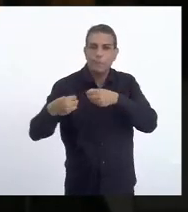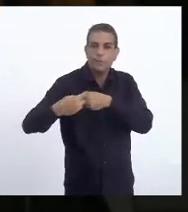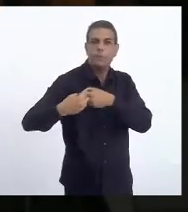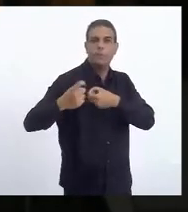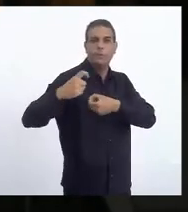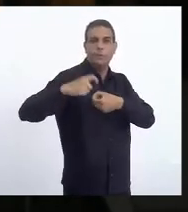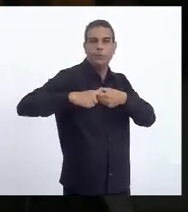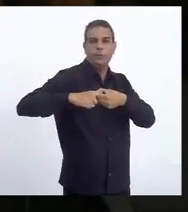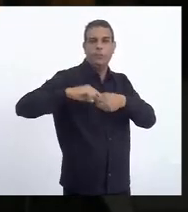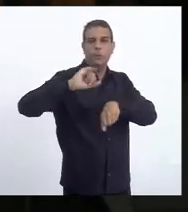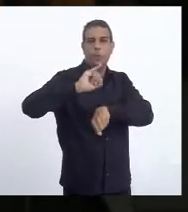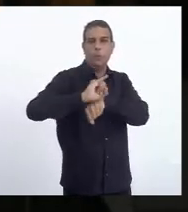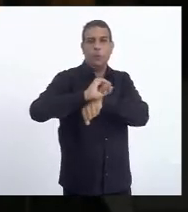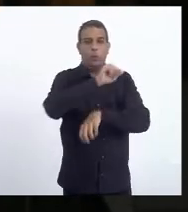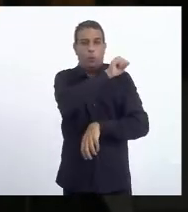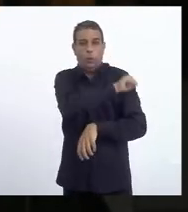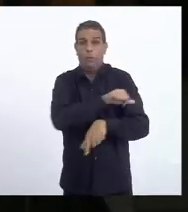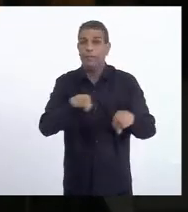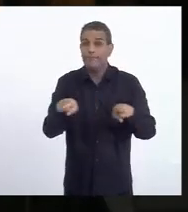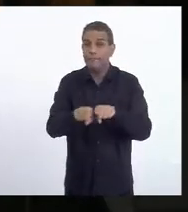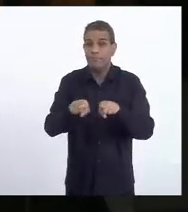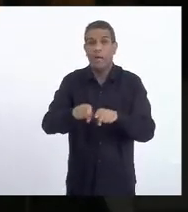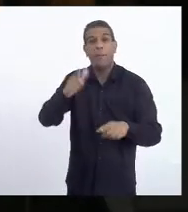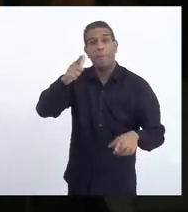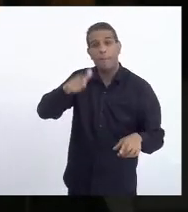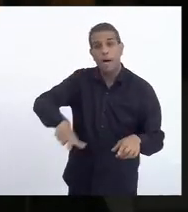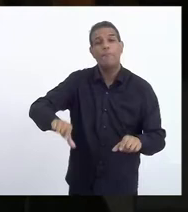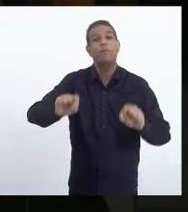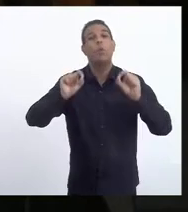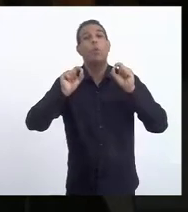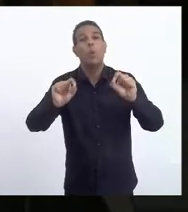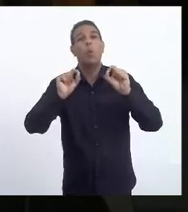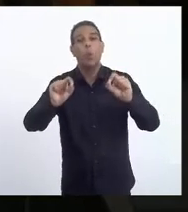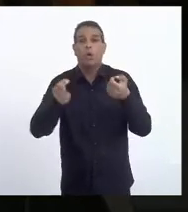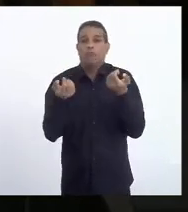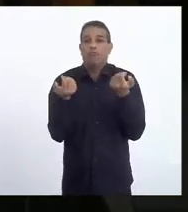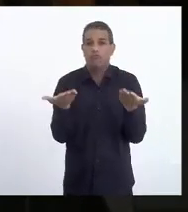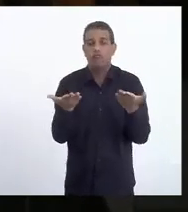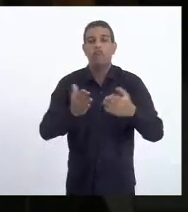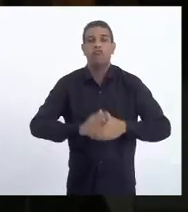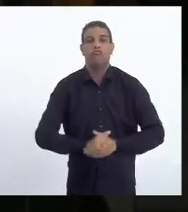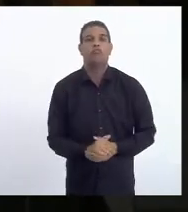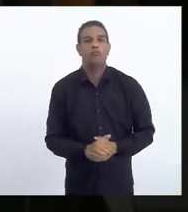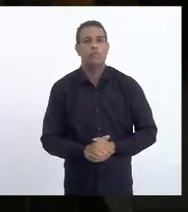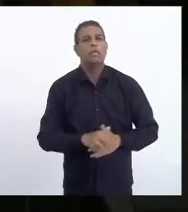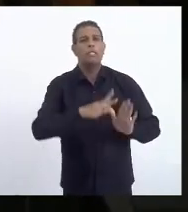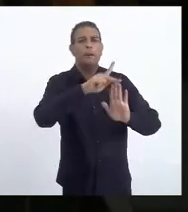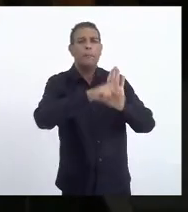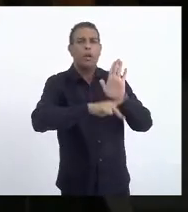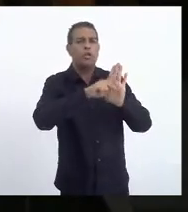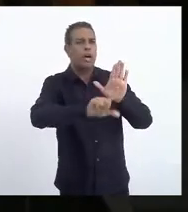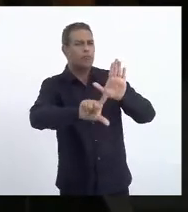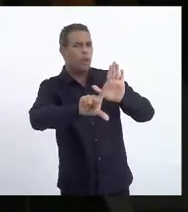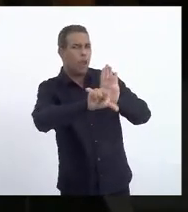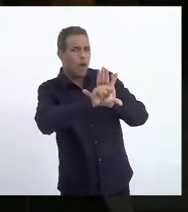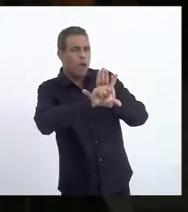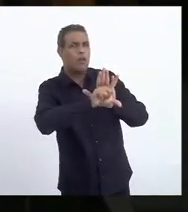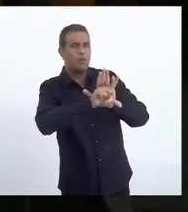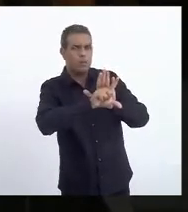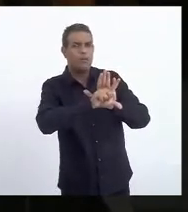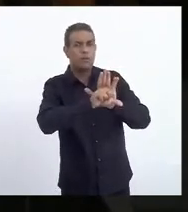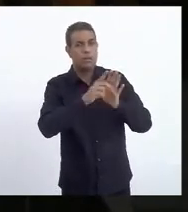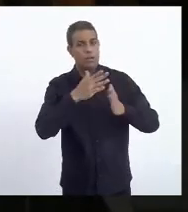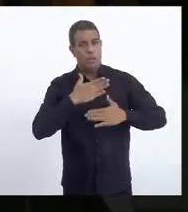É mas não para por aí senhora Presidente também temos o projeto de lei